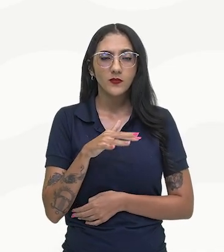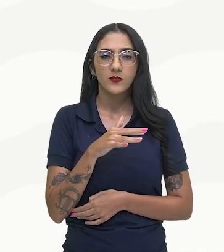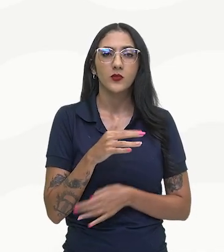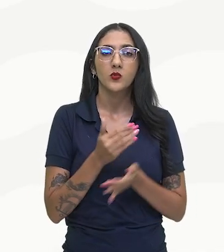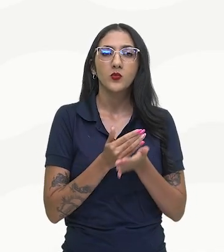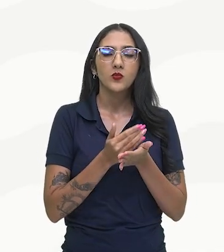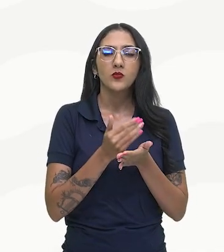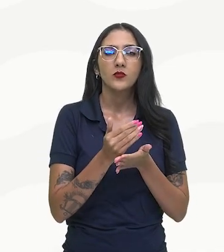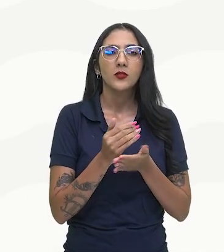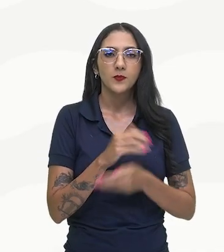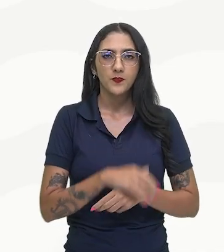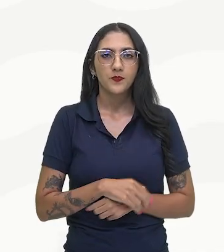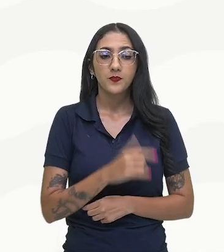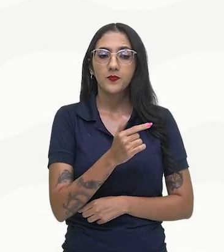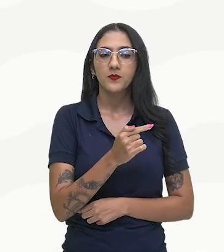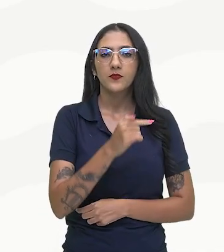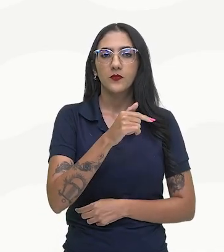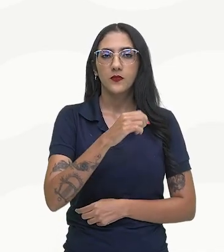inicial era de